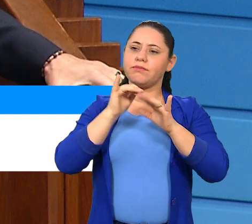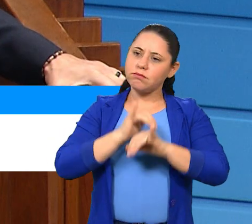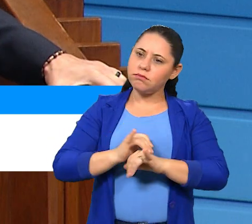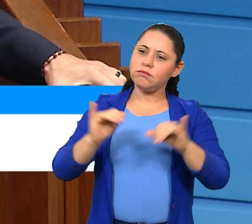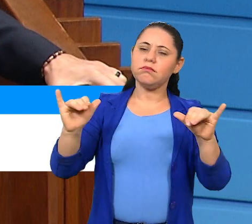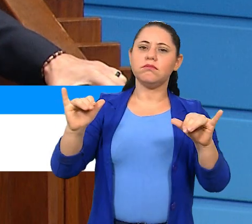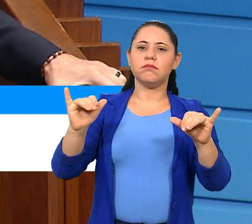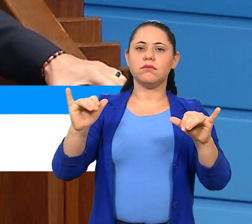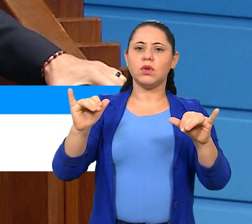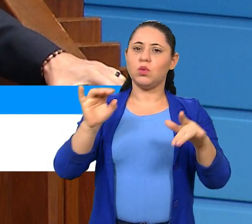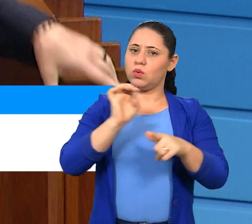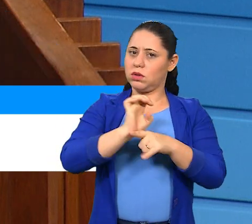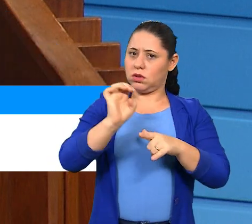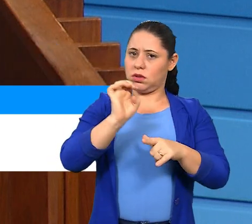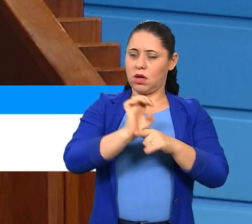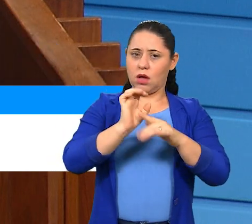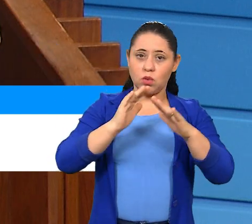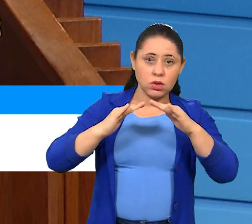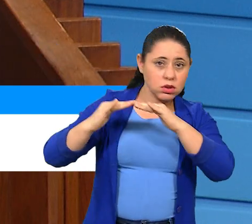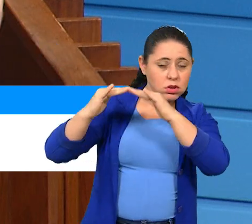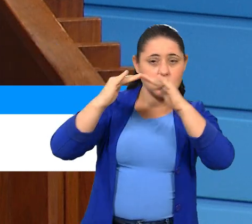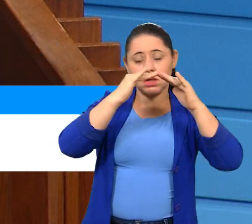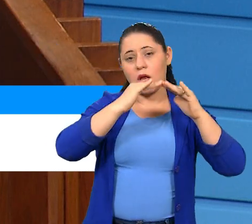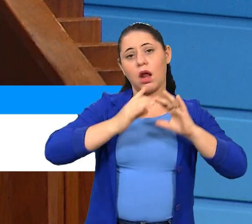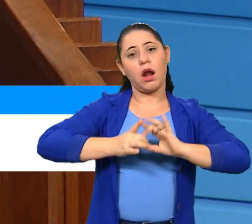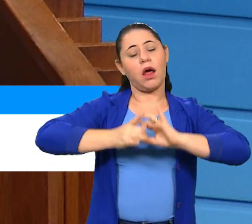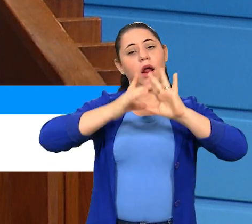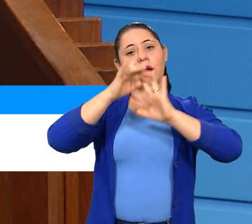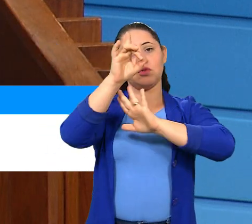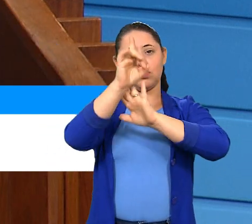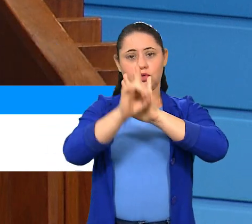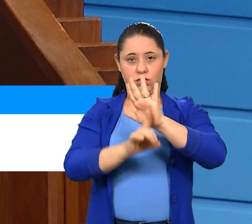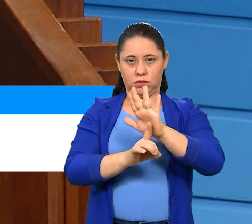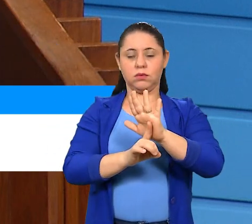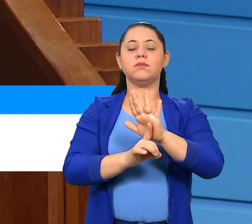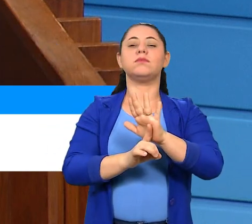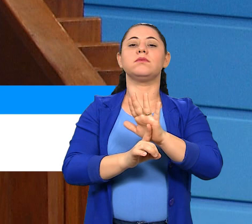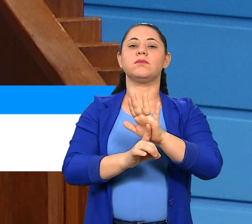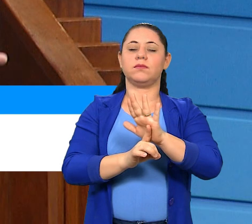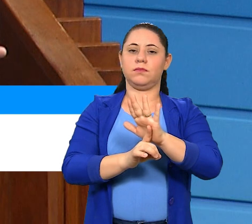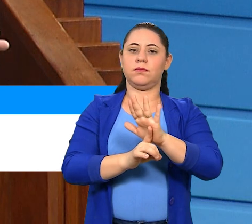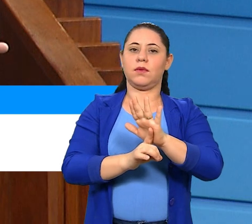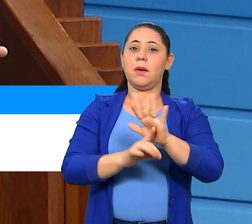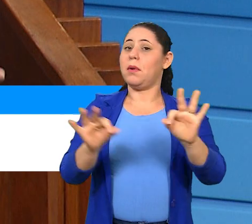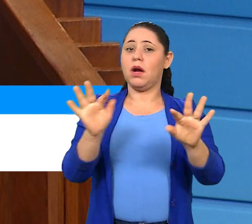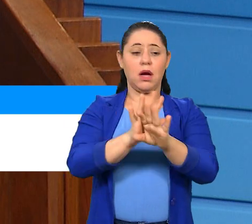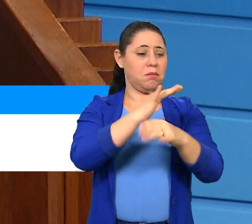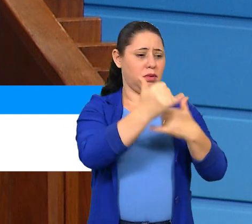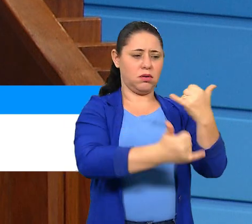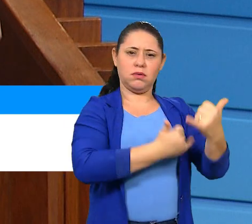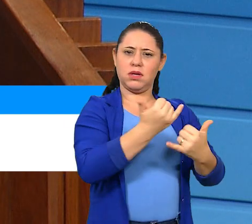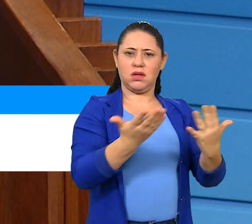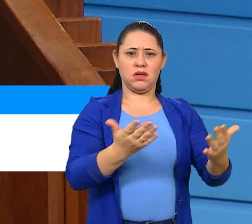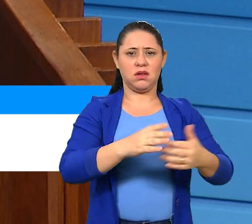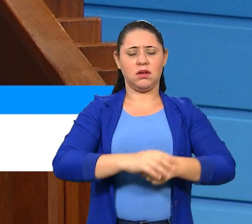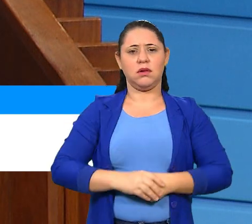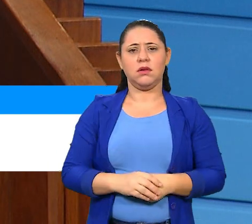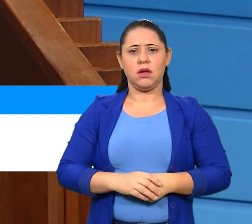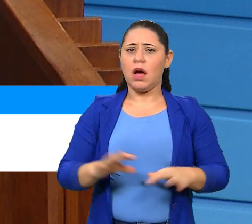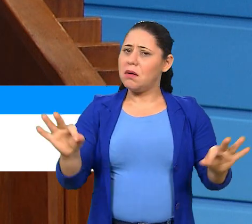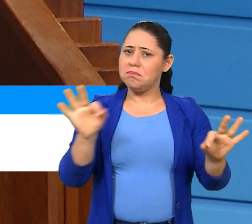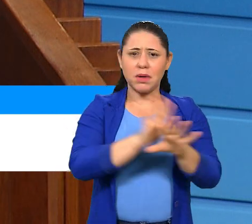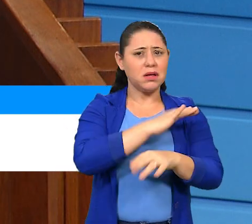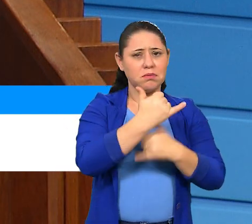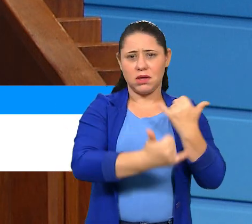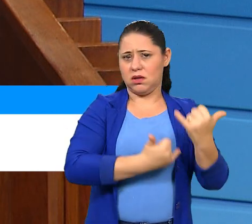instituições se posicionem as instituições do Estado democrático de direito se posicionem para acabar com